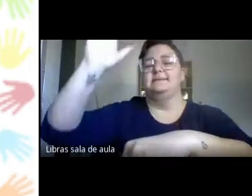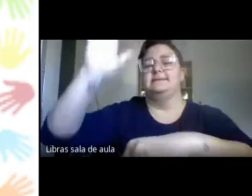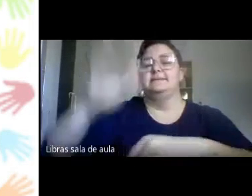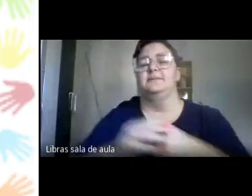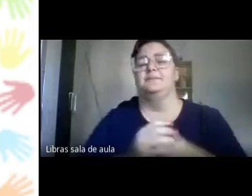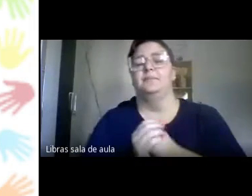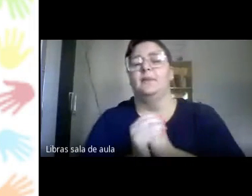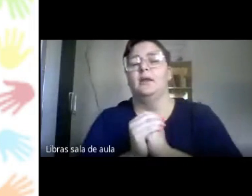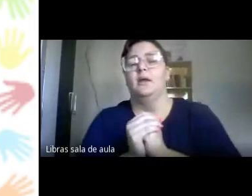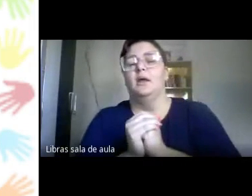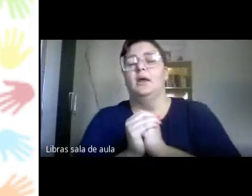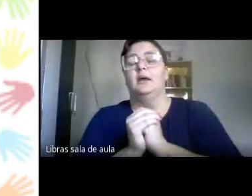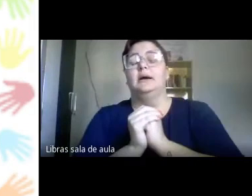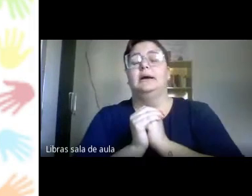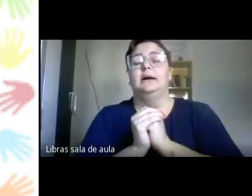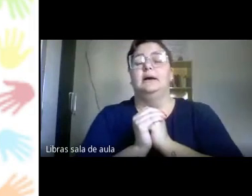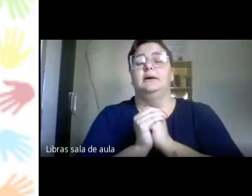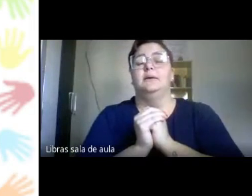Mais.